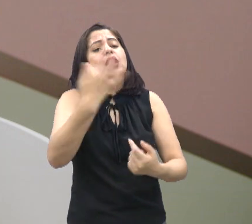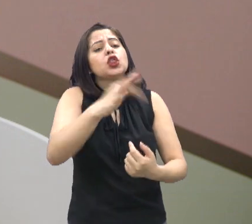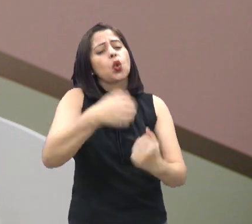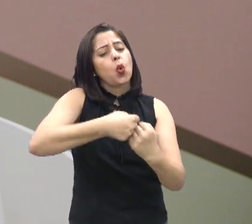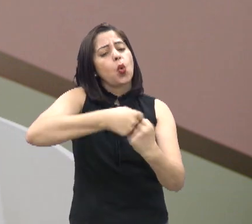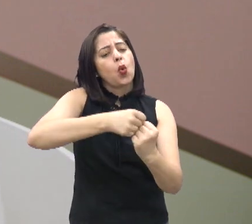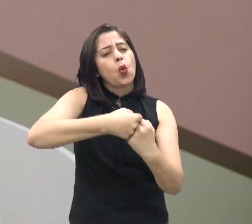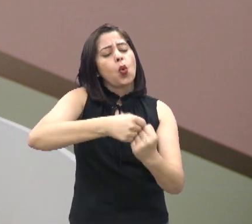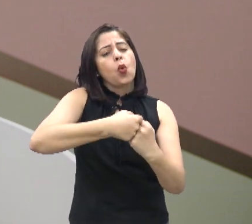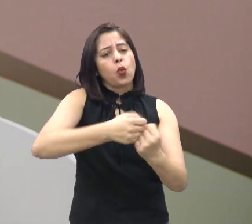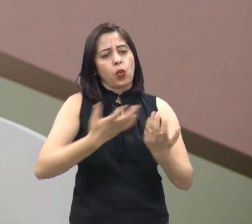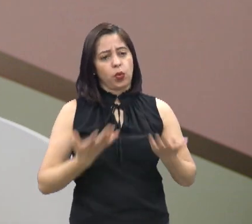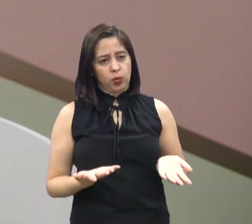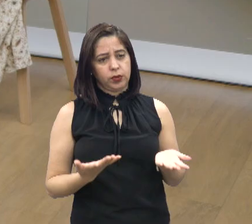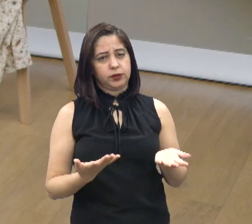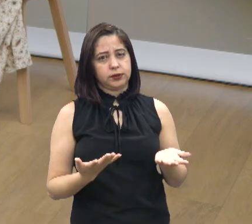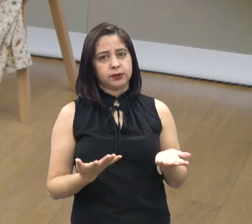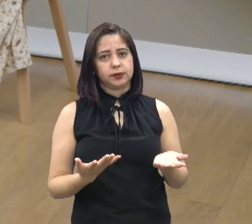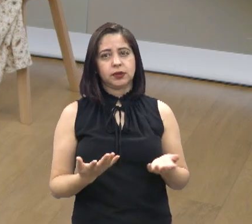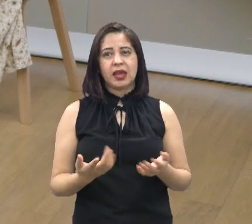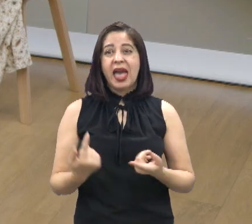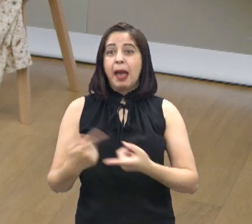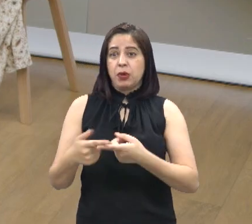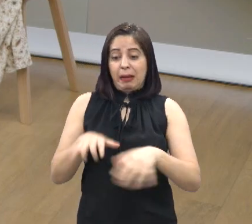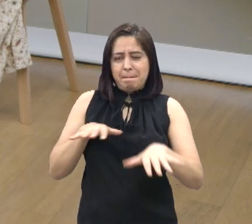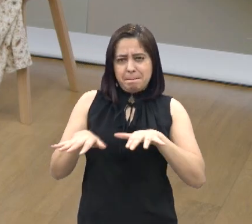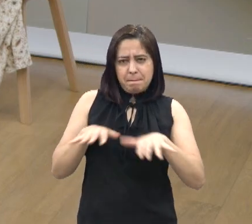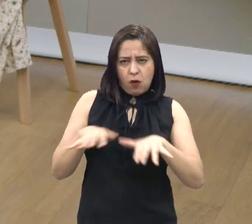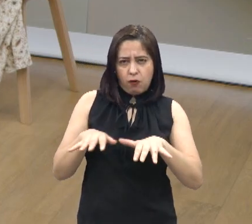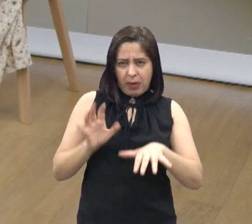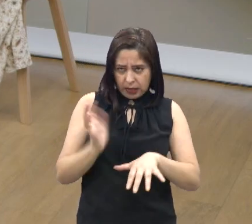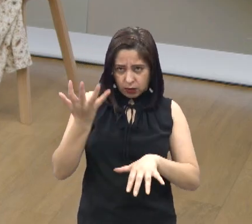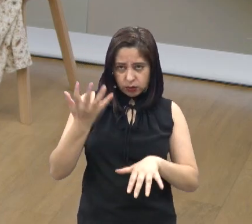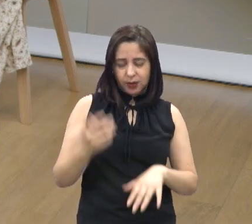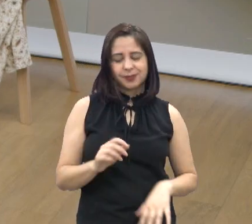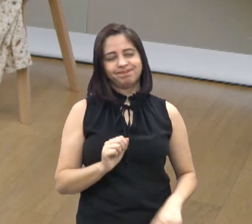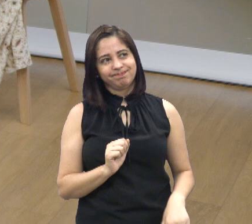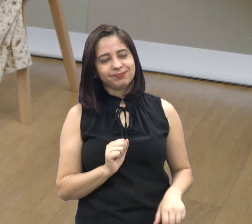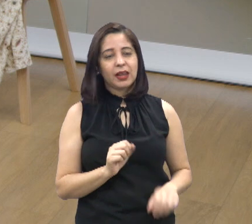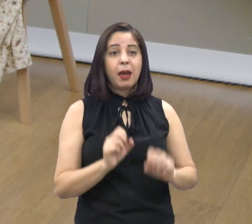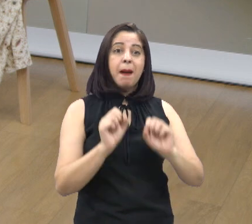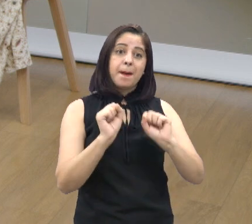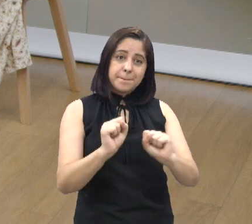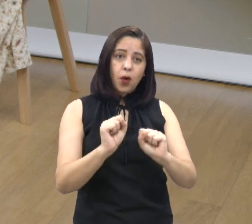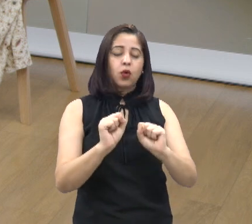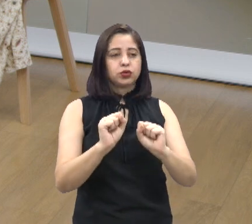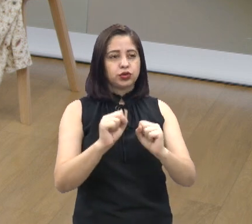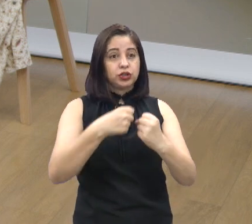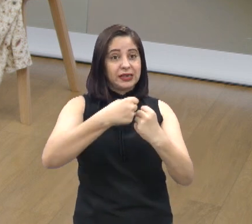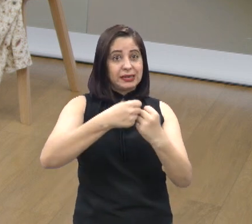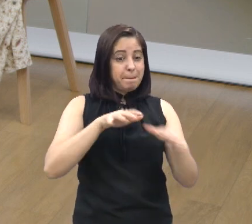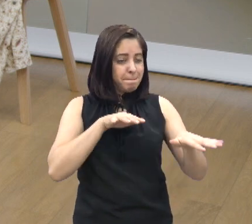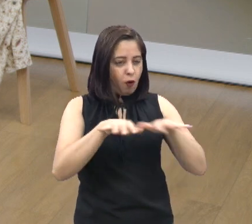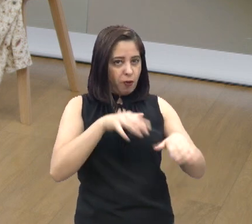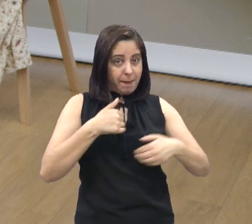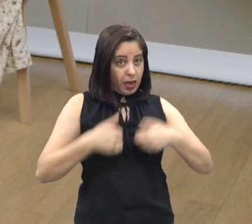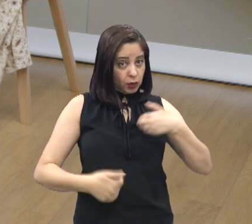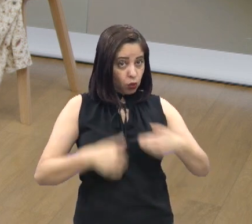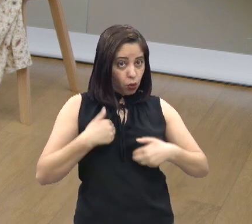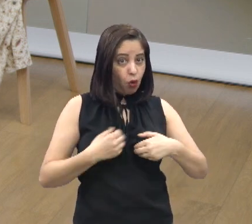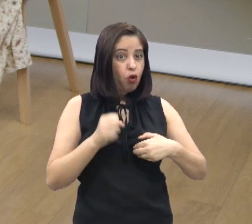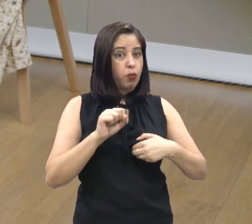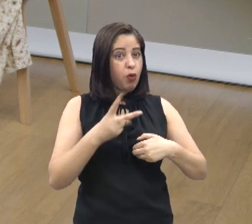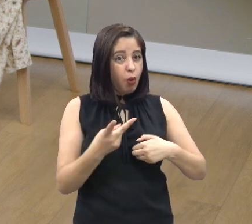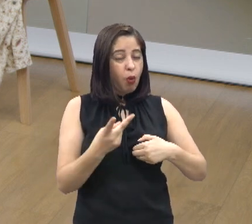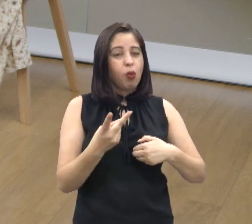de artralgia? É a dor no movimento? Pode ser o movimento, pode ser o repouso. Uhum. Então, a dor articular seria a